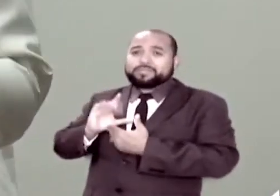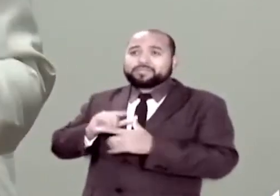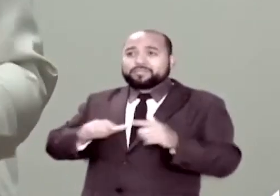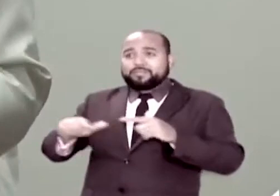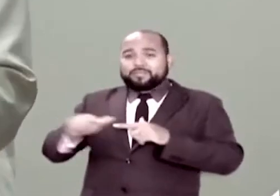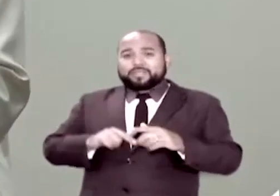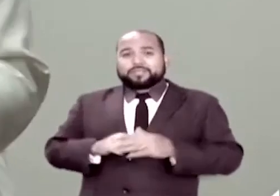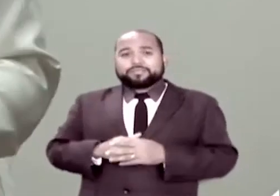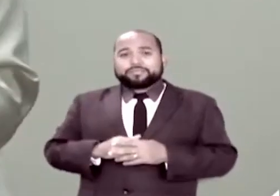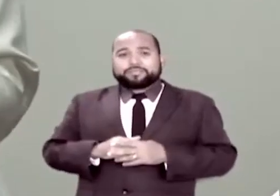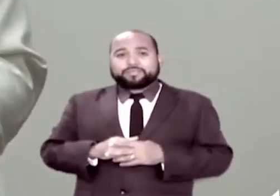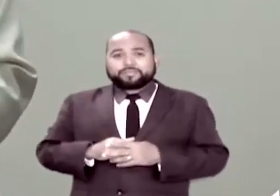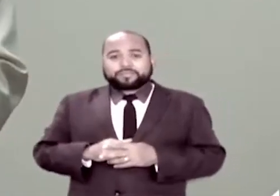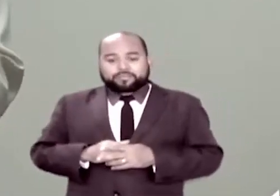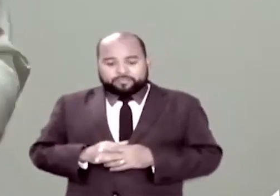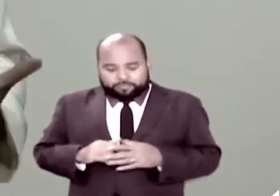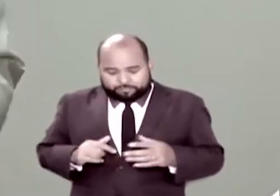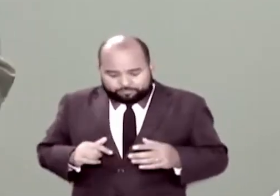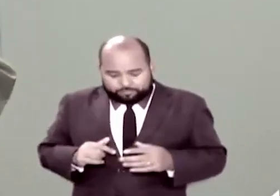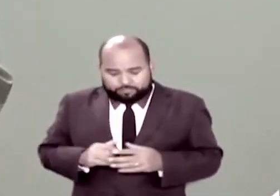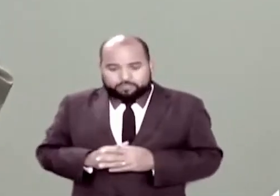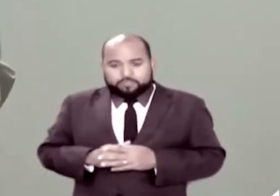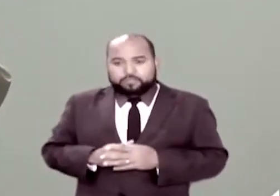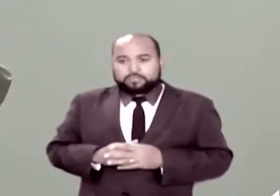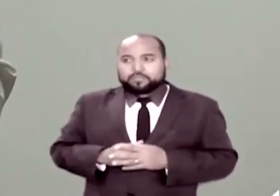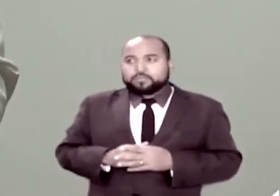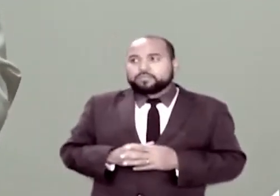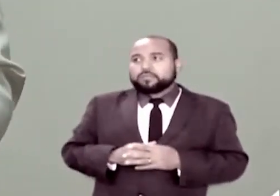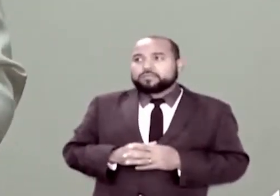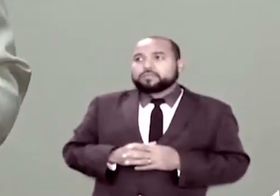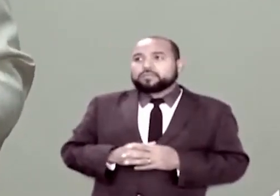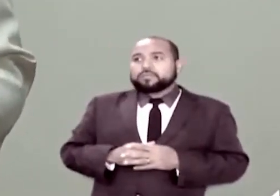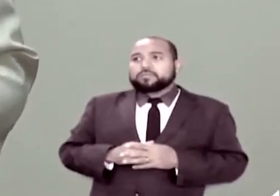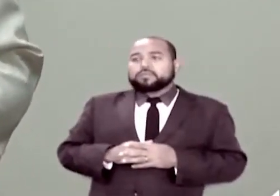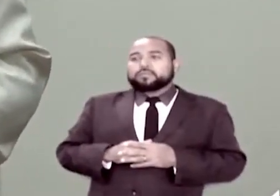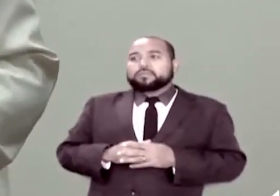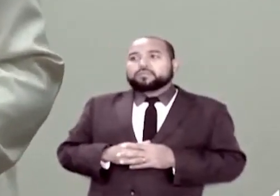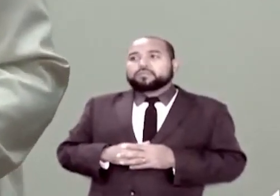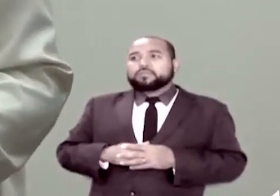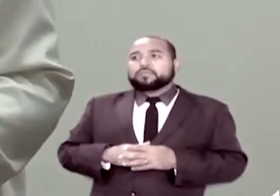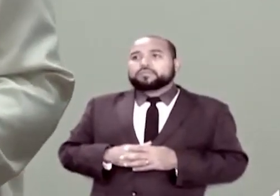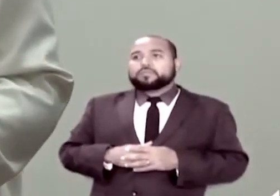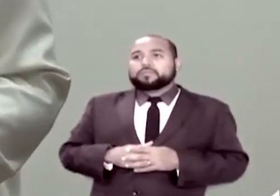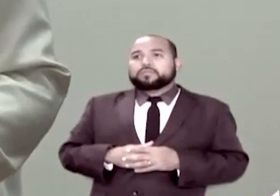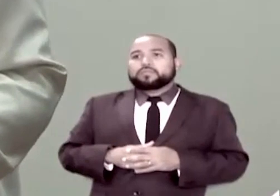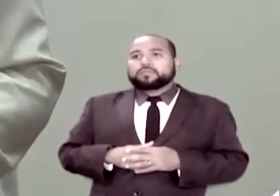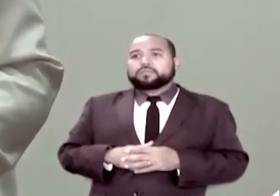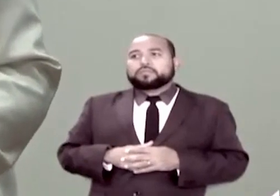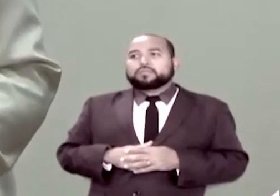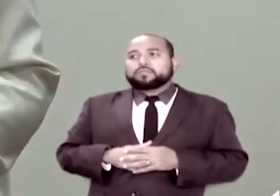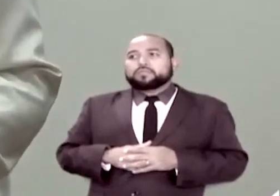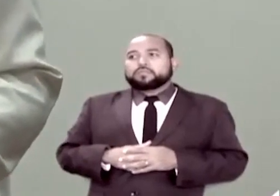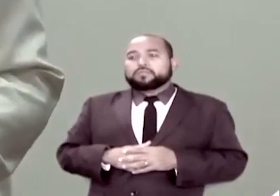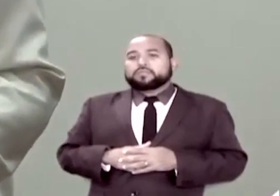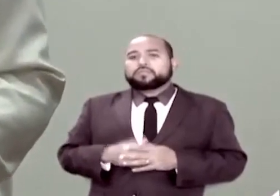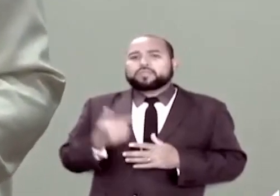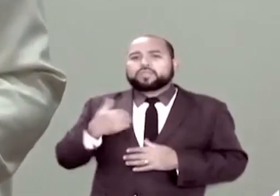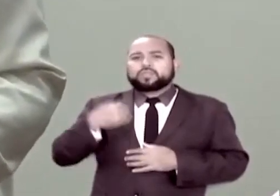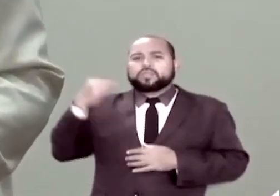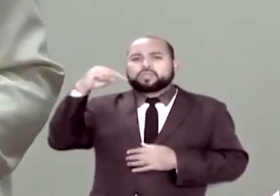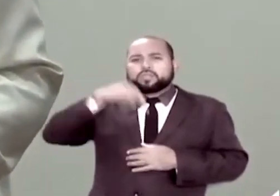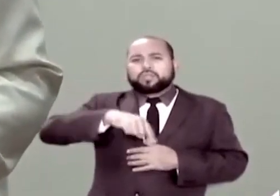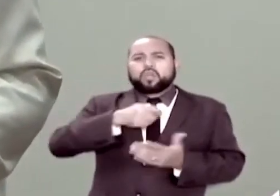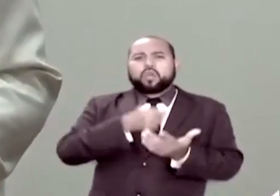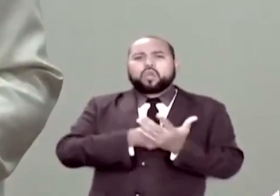a o seu o enfim o que ele produz culturalmente se seja efetivado então nós estamos vindo aqui no plenário